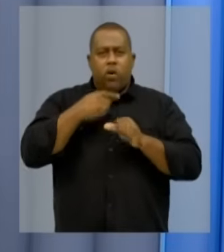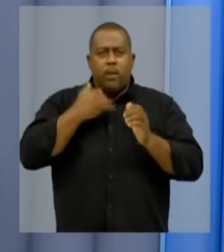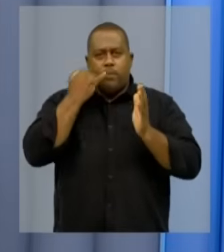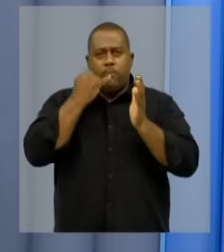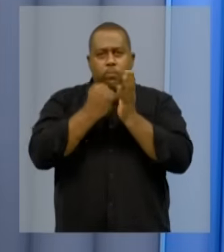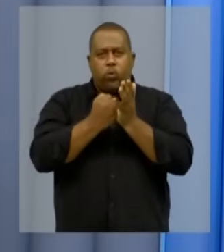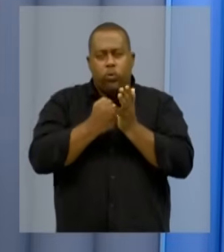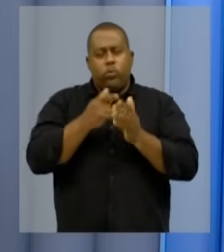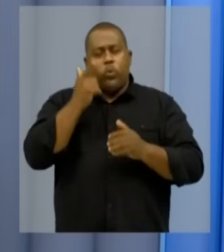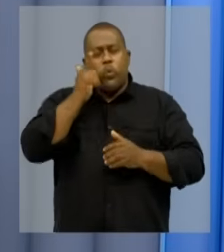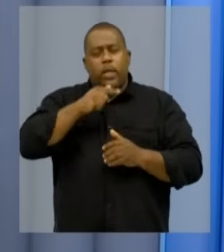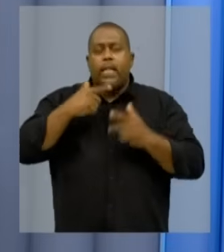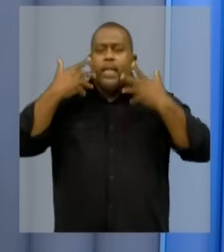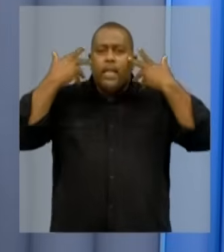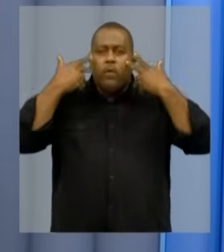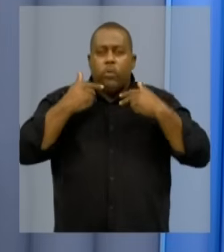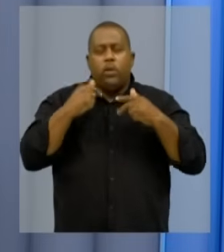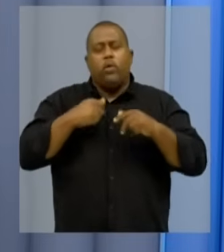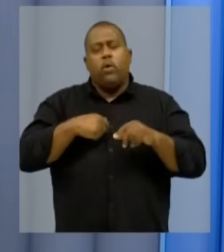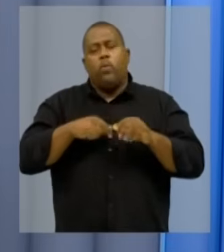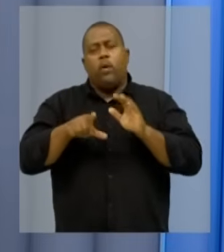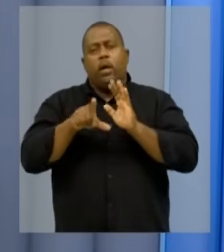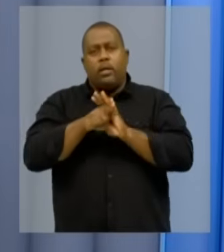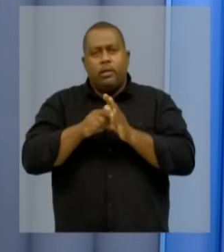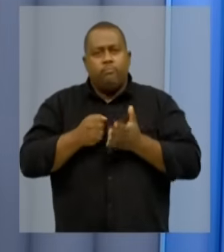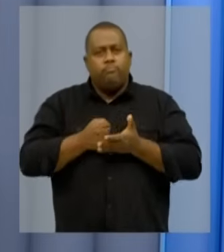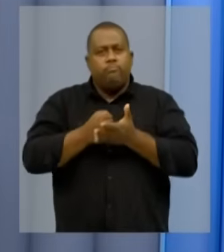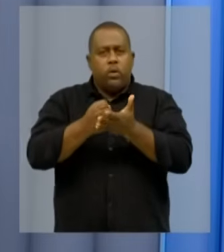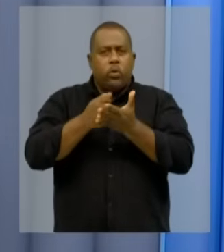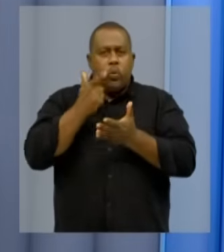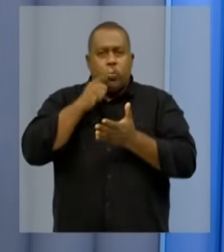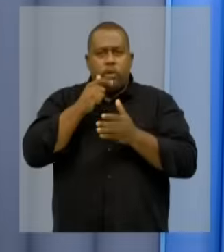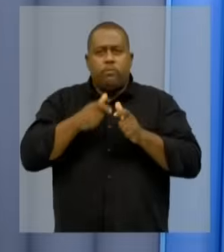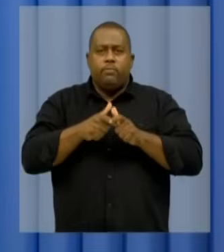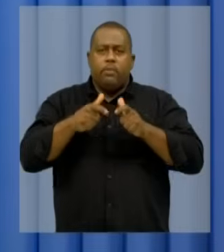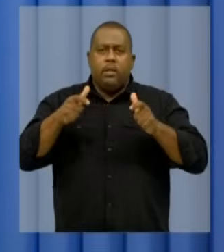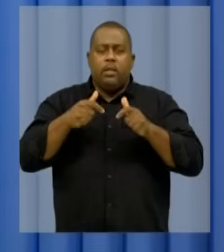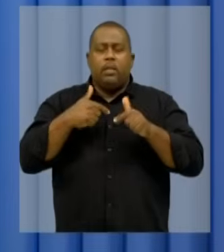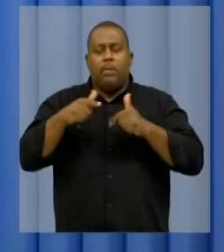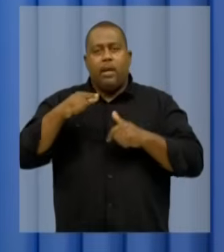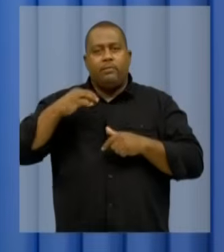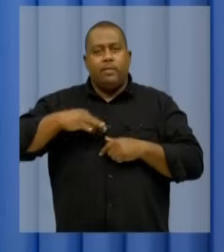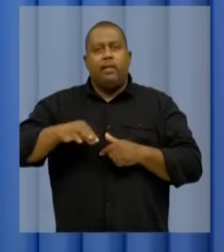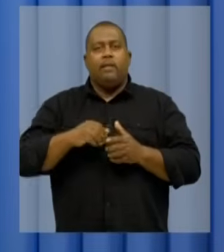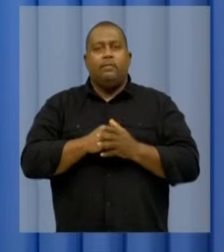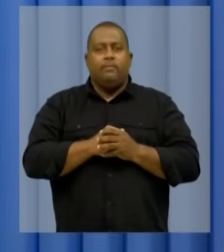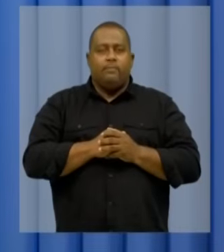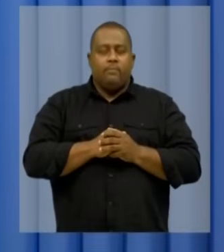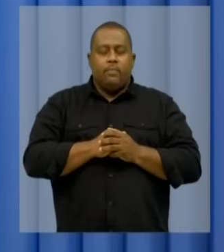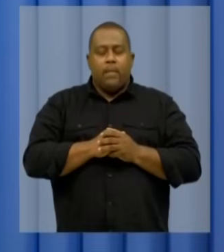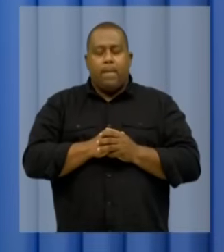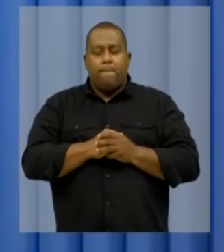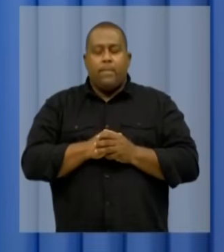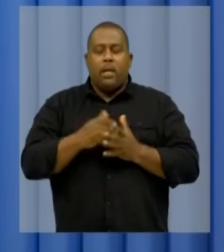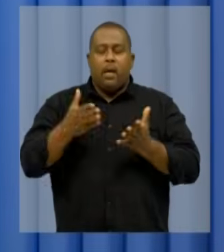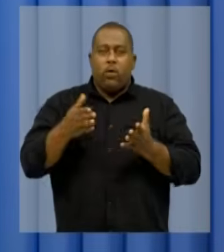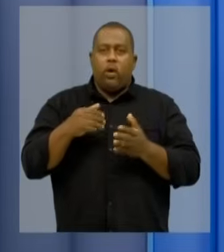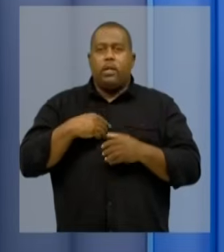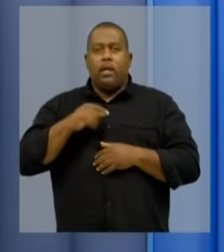ter, naturalmente, uma lei que favoreça a geração de emprego e renda. Candidato João Roma,